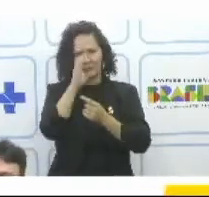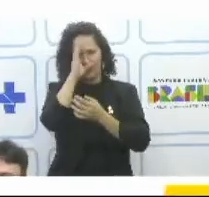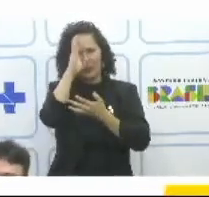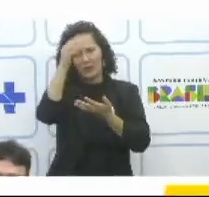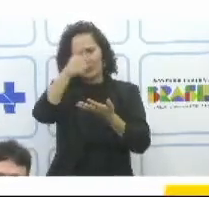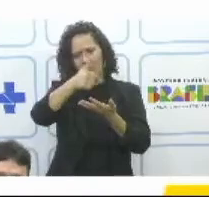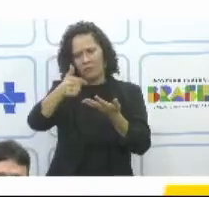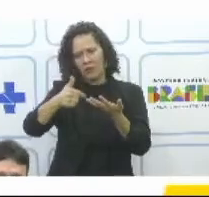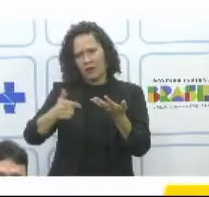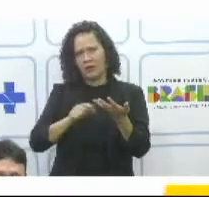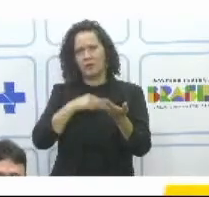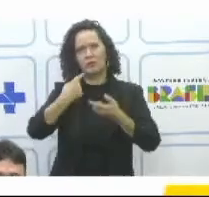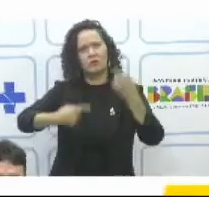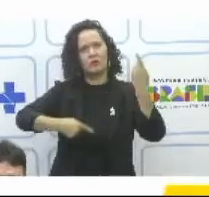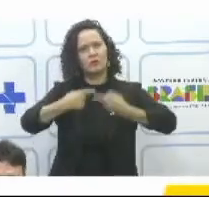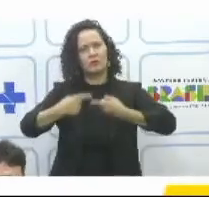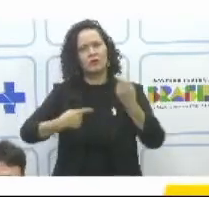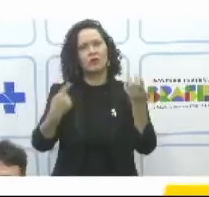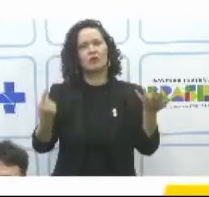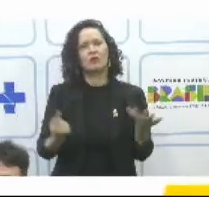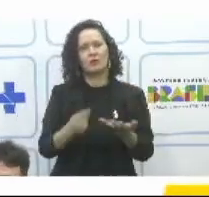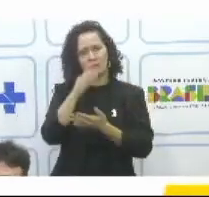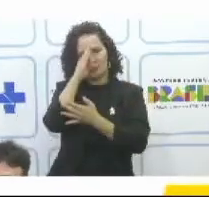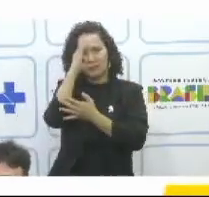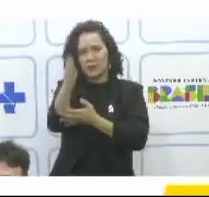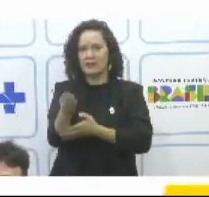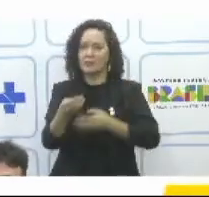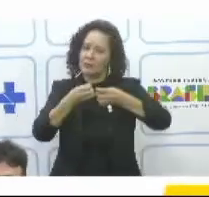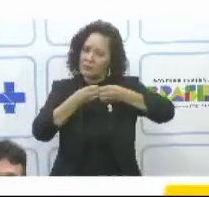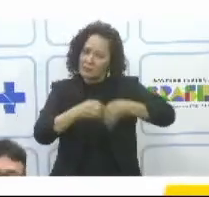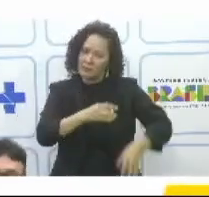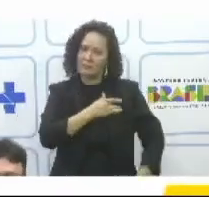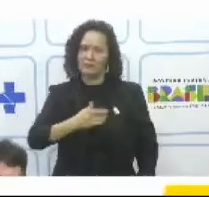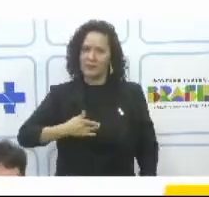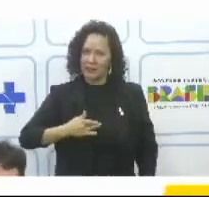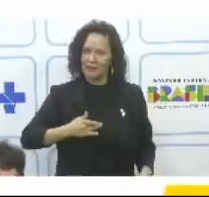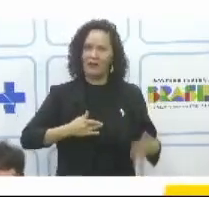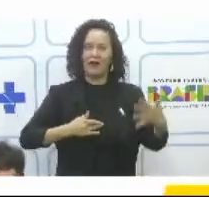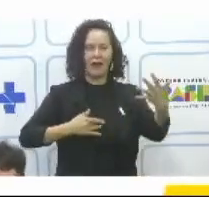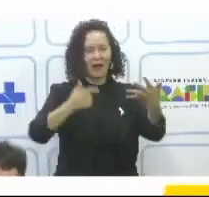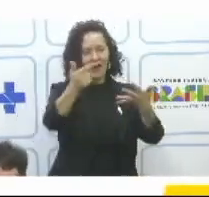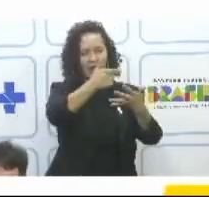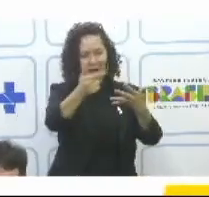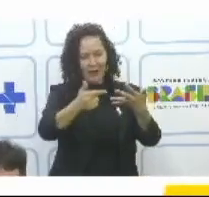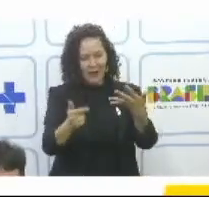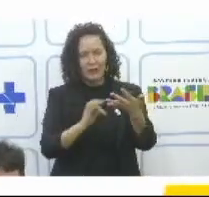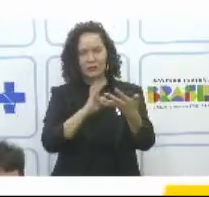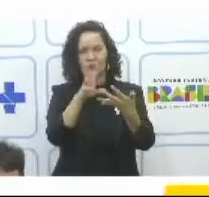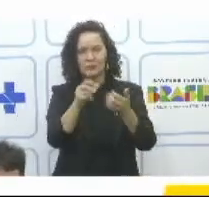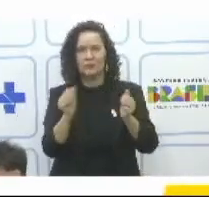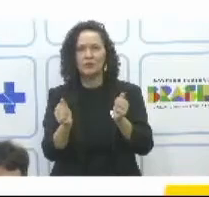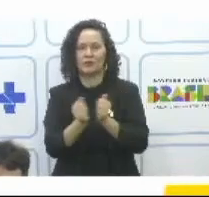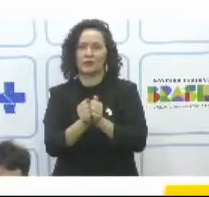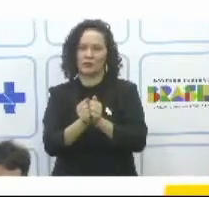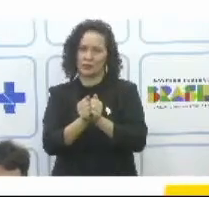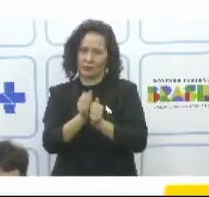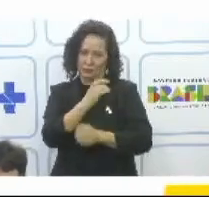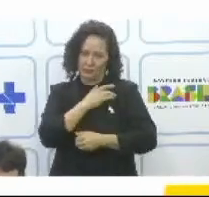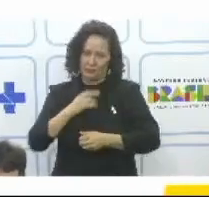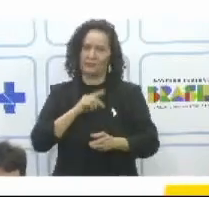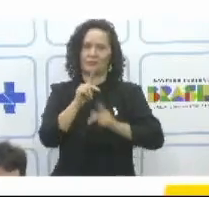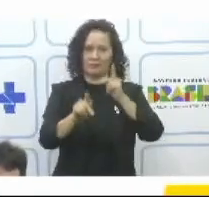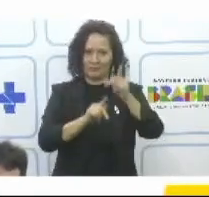né, quando a gente vai discutir os determinantes sociais da saúde, quando a gente vai entender a saúde da população. E, nesse sentido,